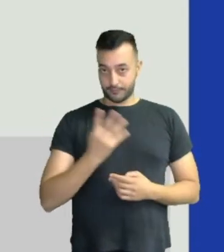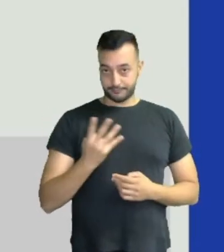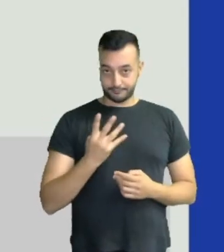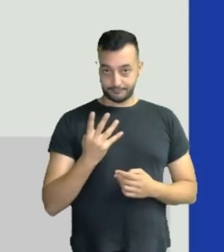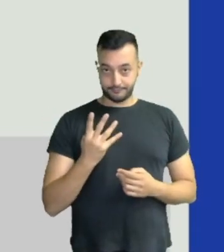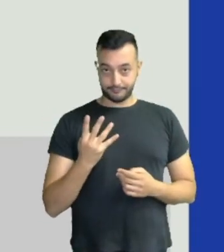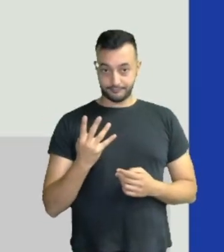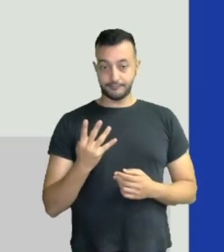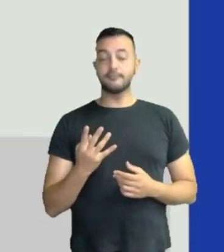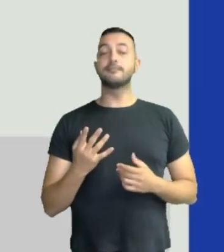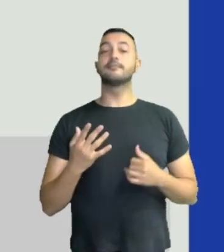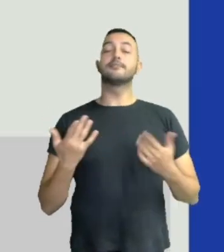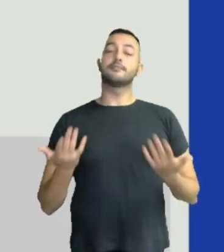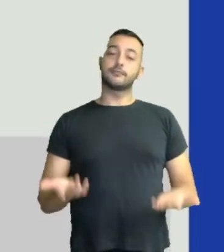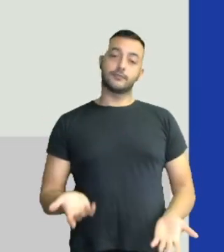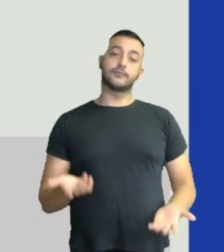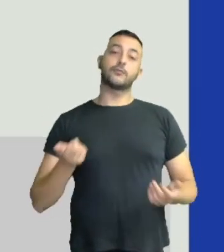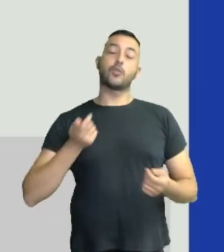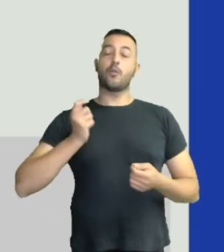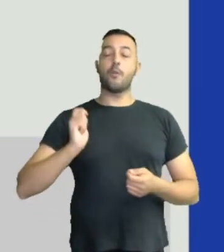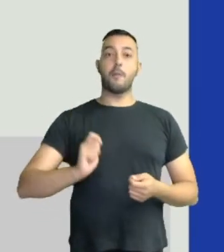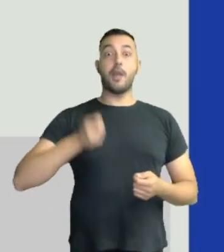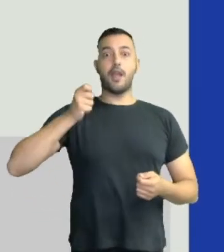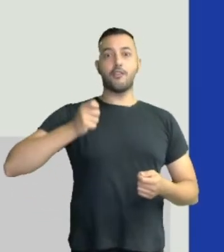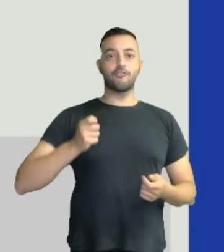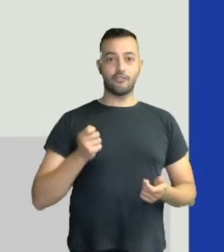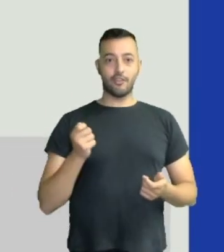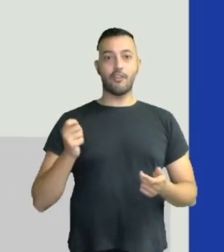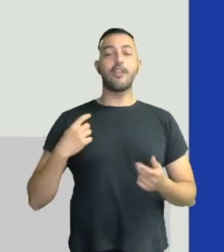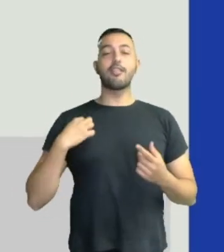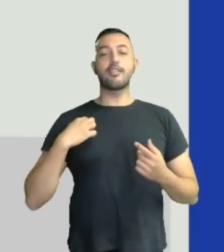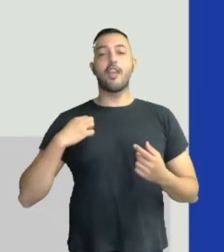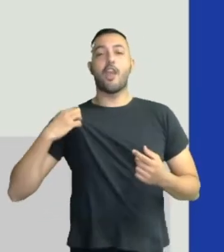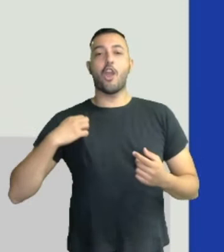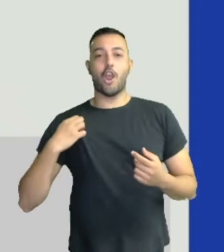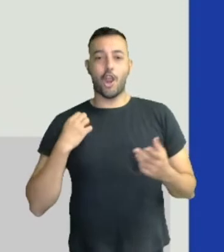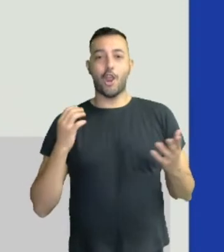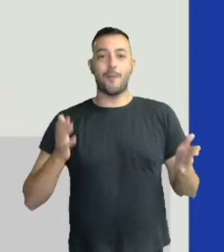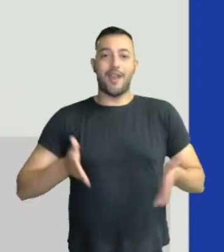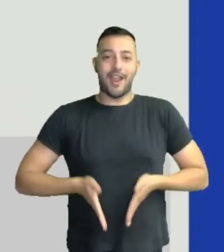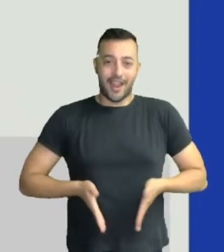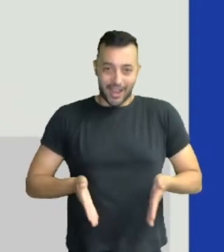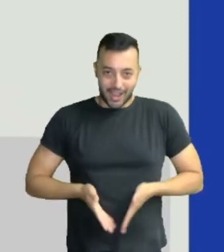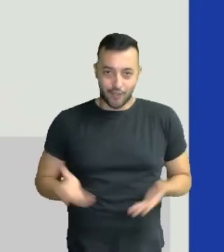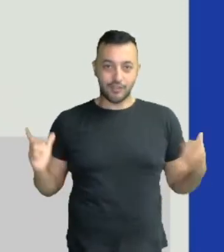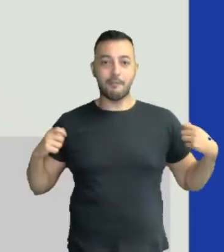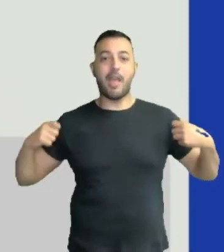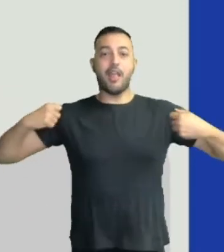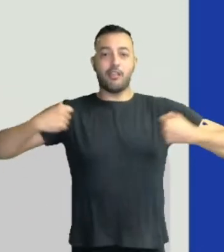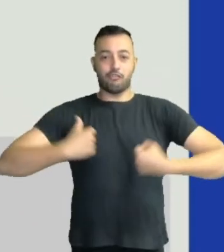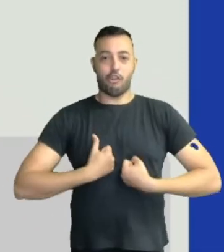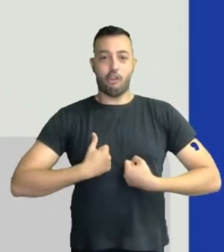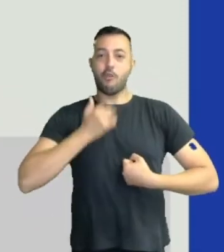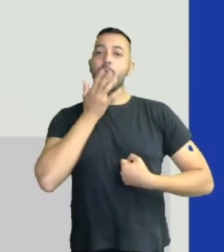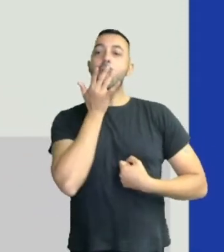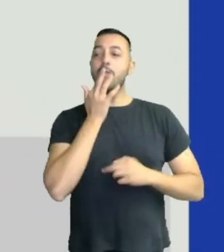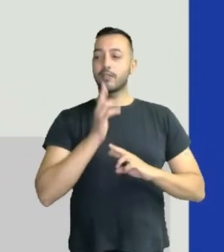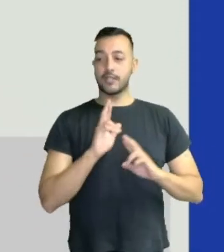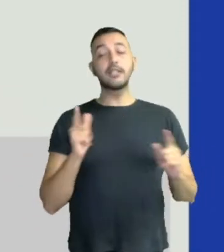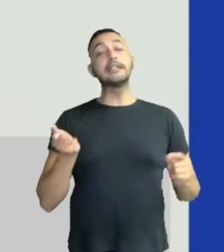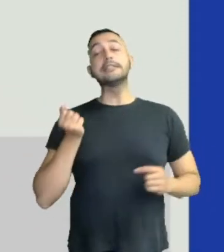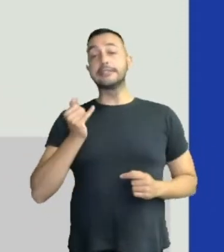4. Um mágico se apresenta em público vestindo calça e paletó de cores diferentes. Se ele